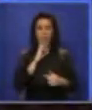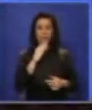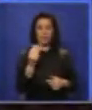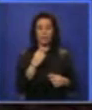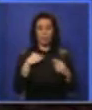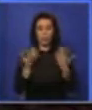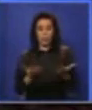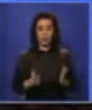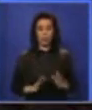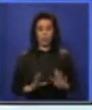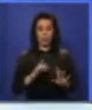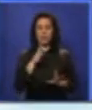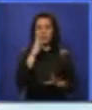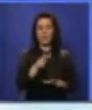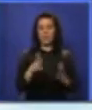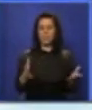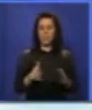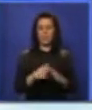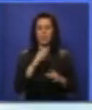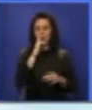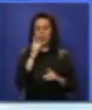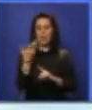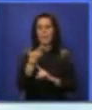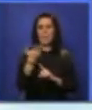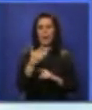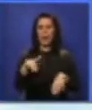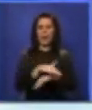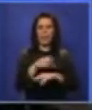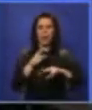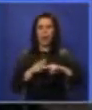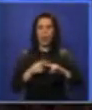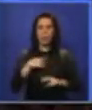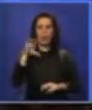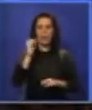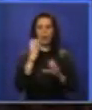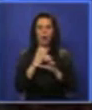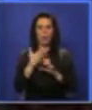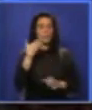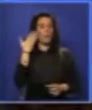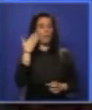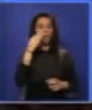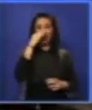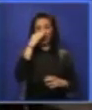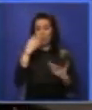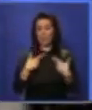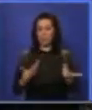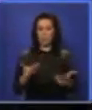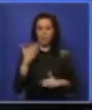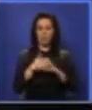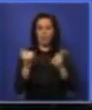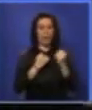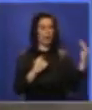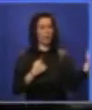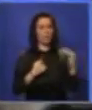queria muito jeitozinho, e pelo menos assim diziam. Estava ali na paragem, numa paragem da Avenida de Roma, para apanhar o autocarro, vaidosa também, não é? E passa um